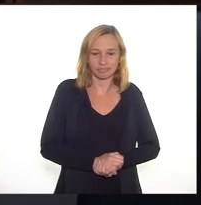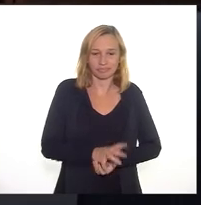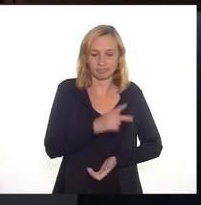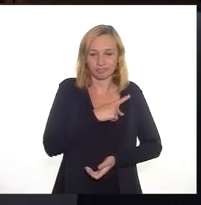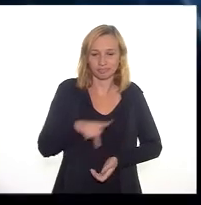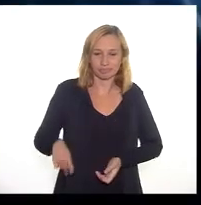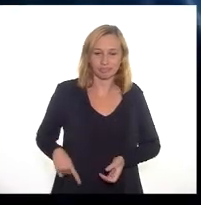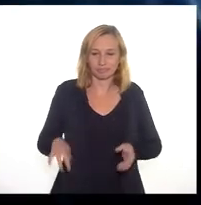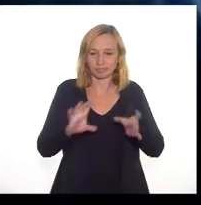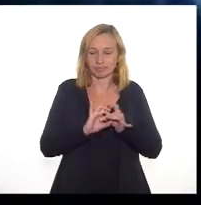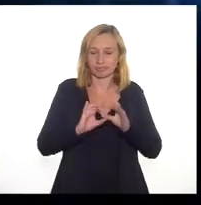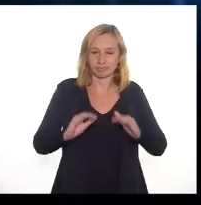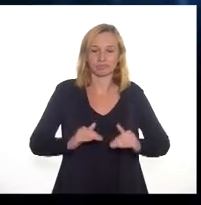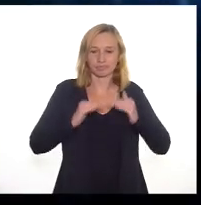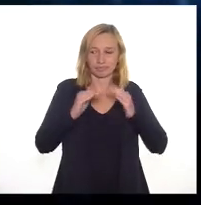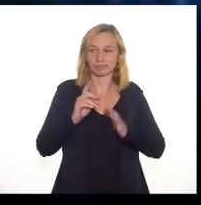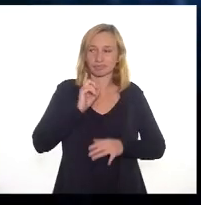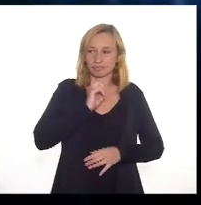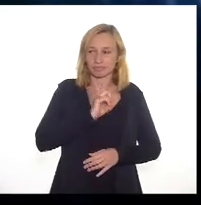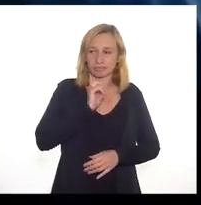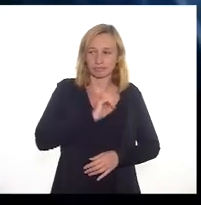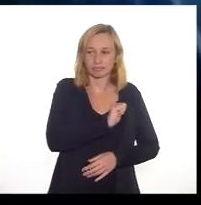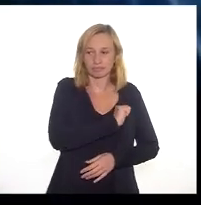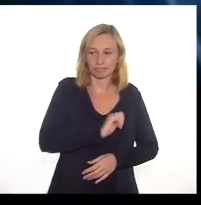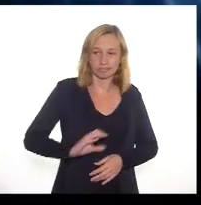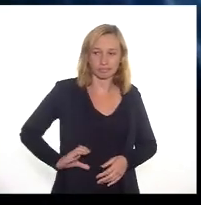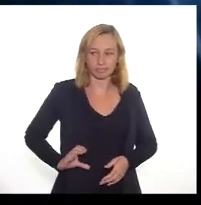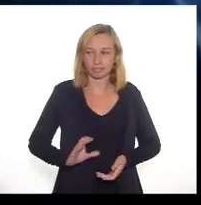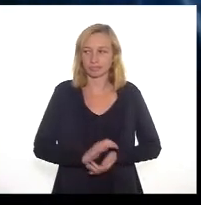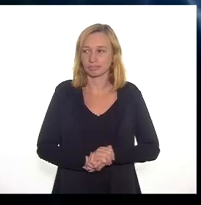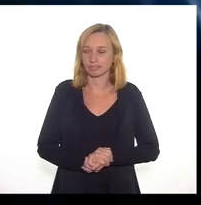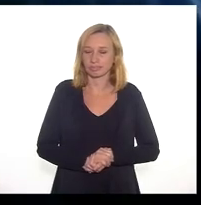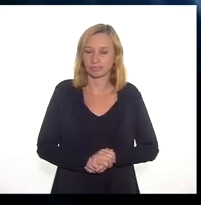Presidente democrático rubro-negro, André Siciliano,